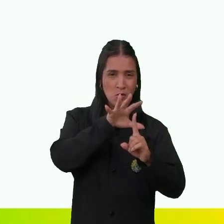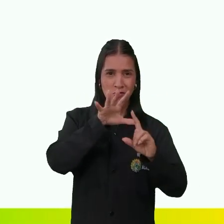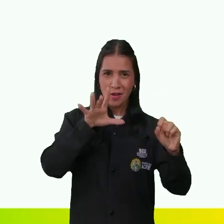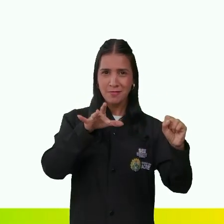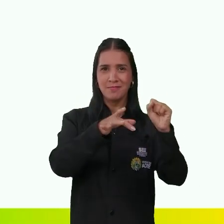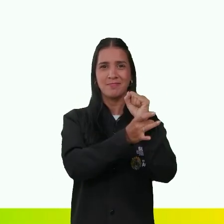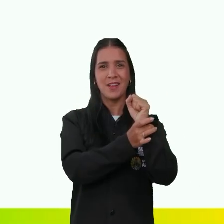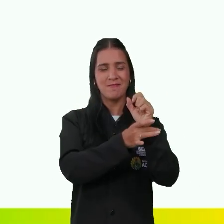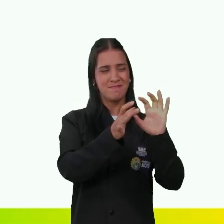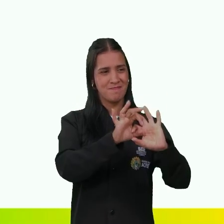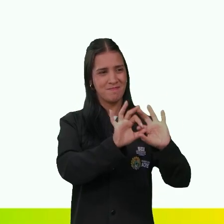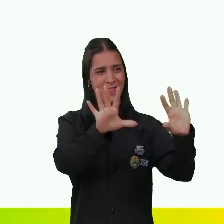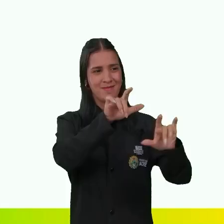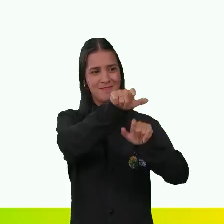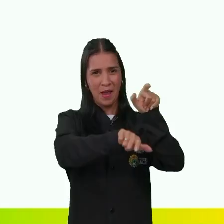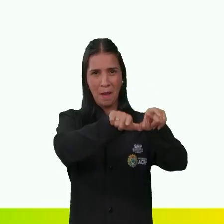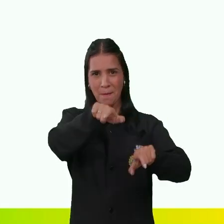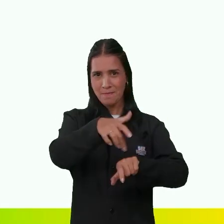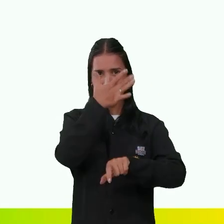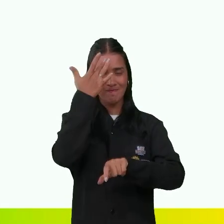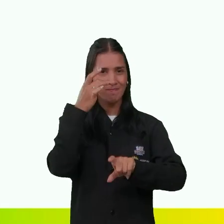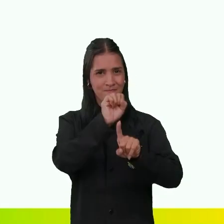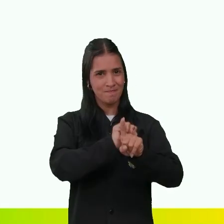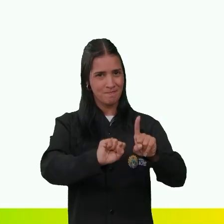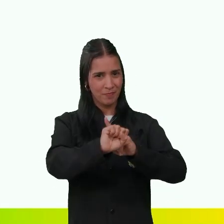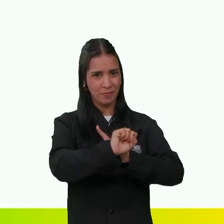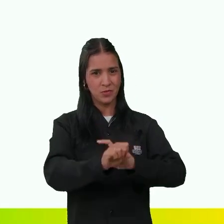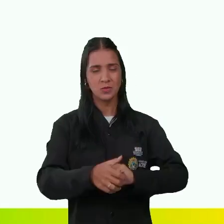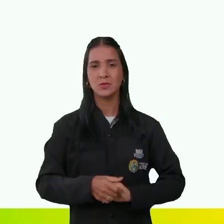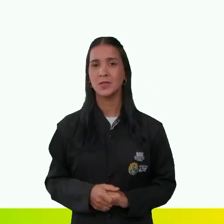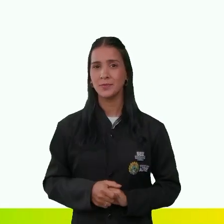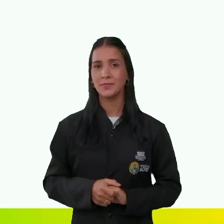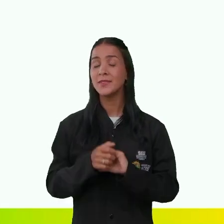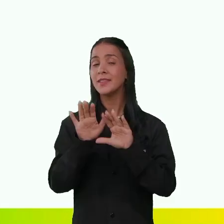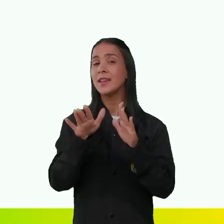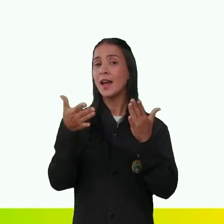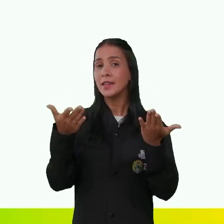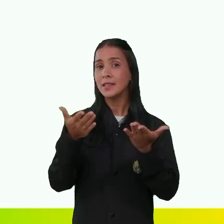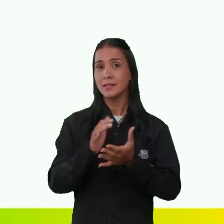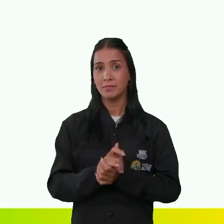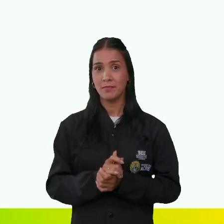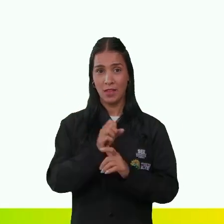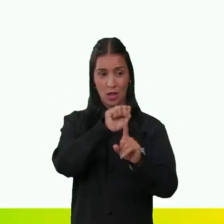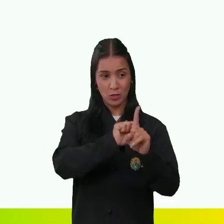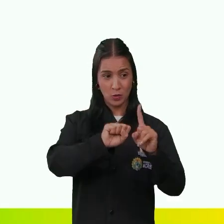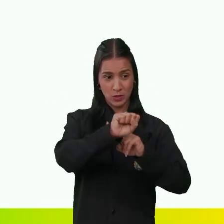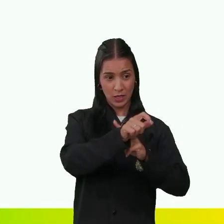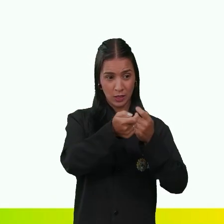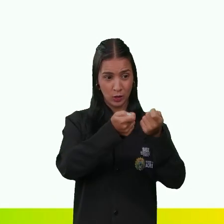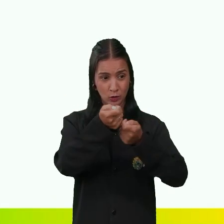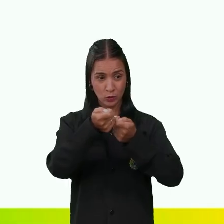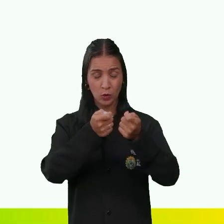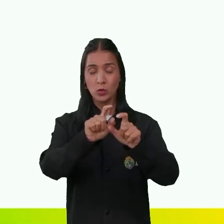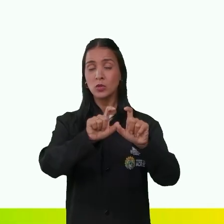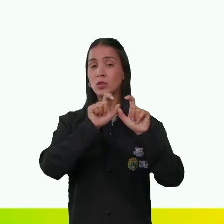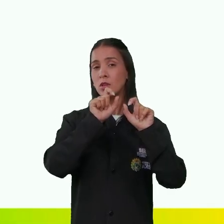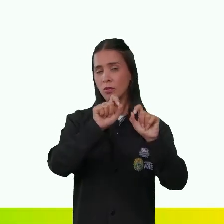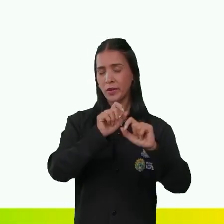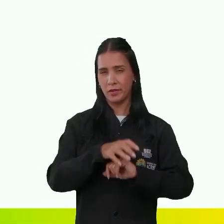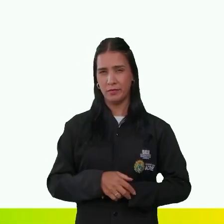maior liberdade individual. Então, essa sociedade de vigilância visa mesmo que o indivíduo